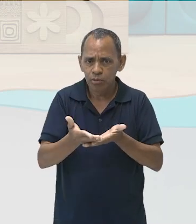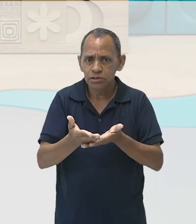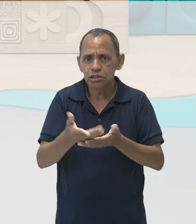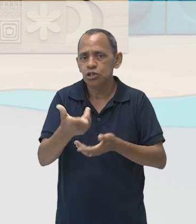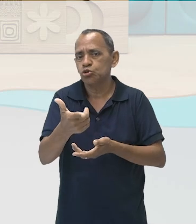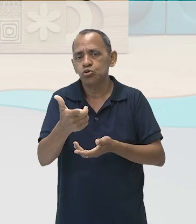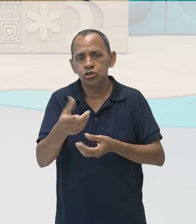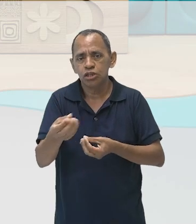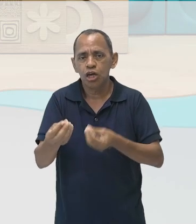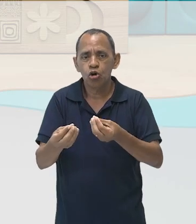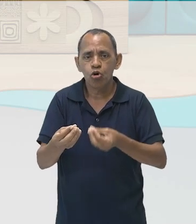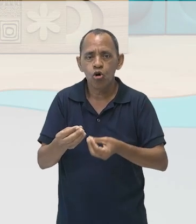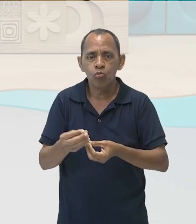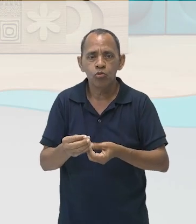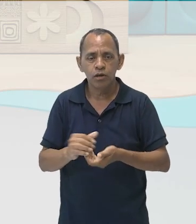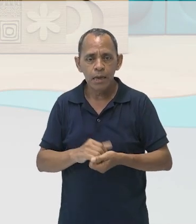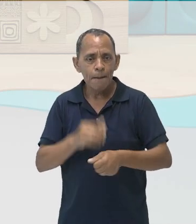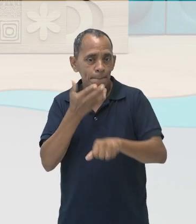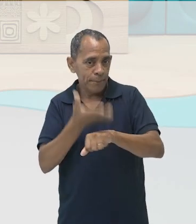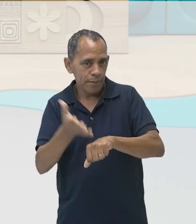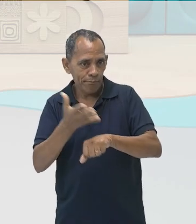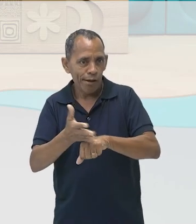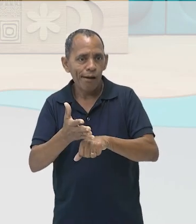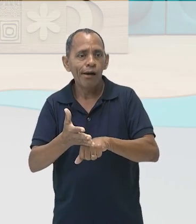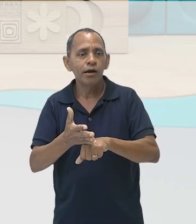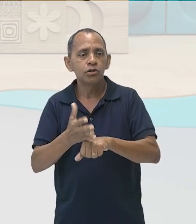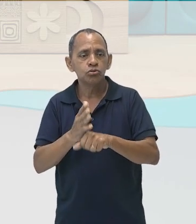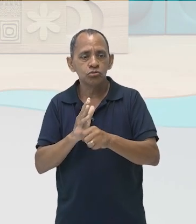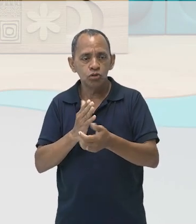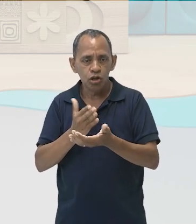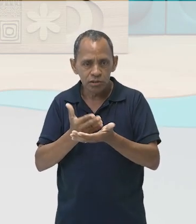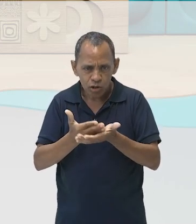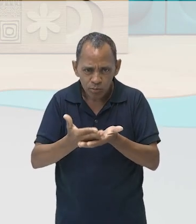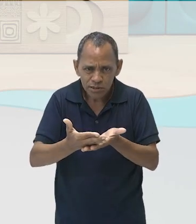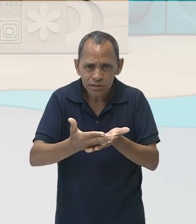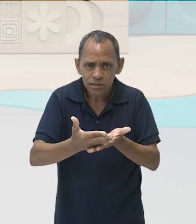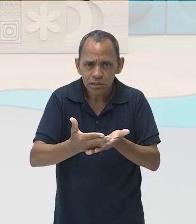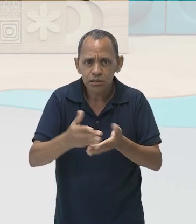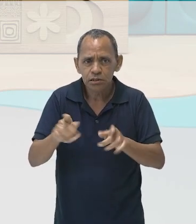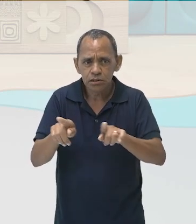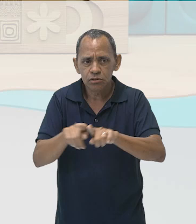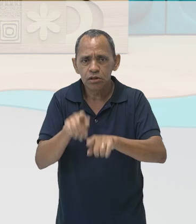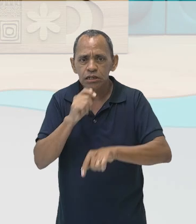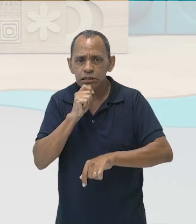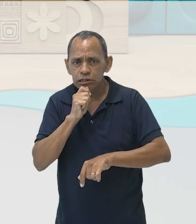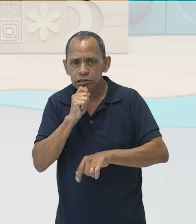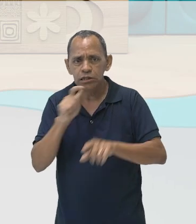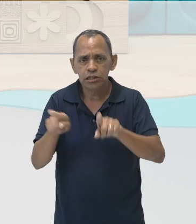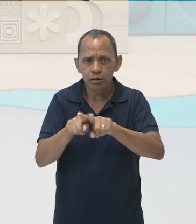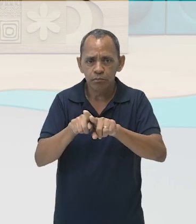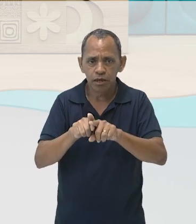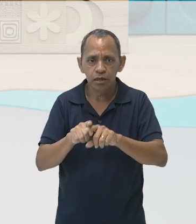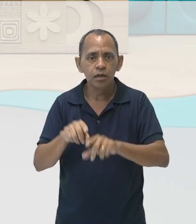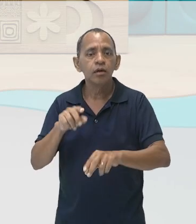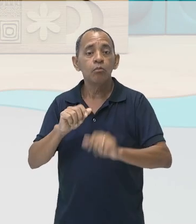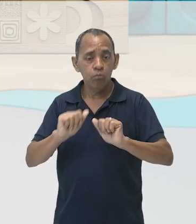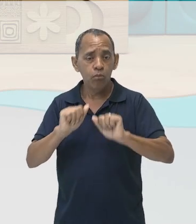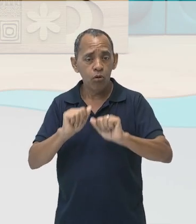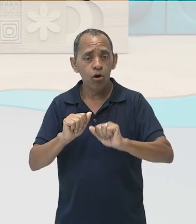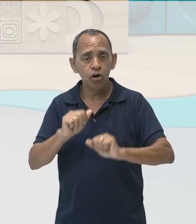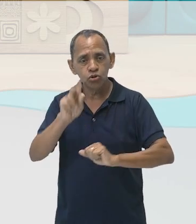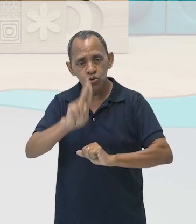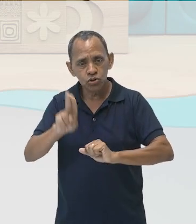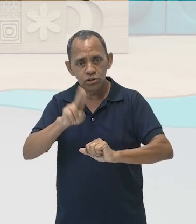corpórea ali muito preparada para atividade física, geralmente ela vai fazer de 3 séries a 10 repetições sem carga ou com